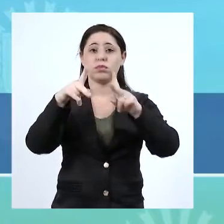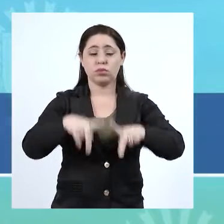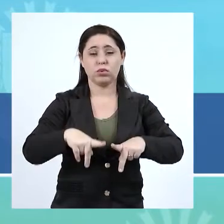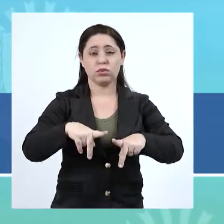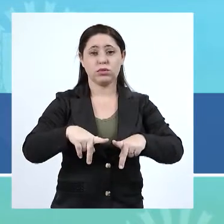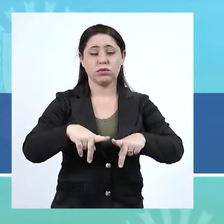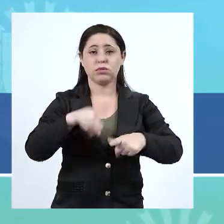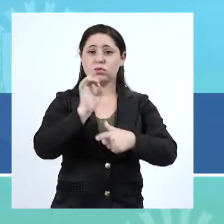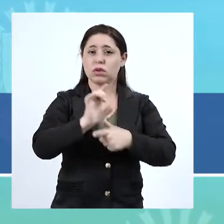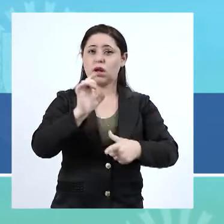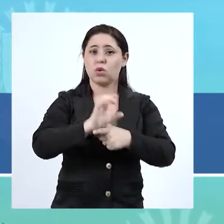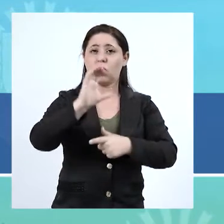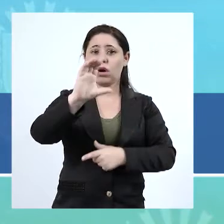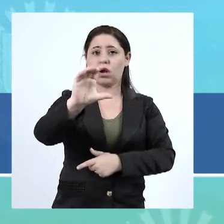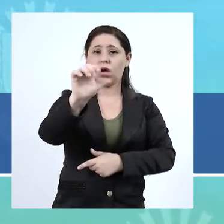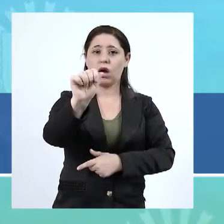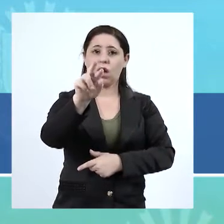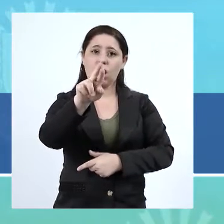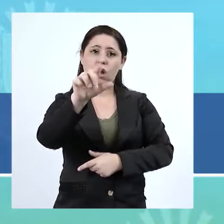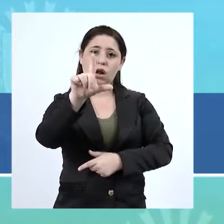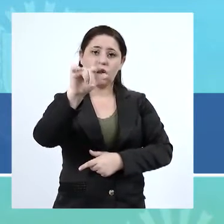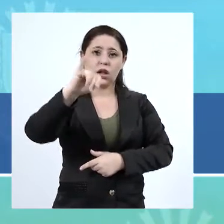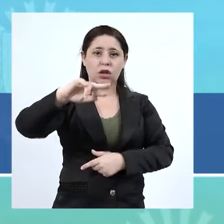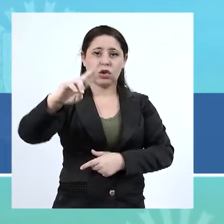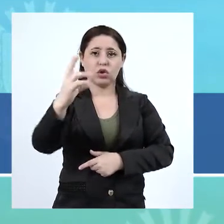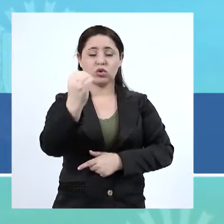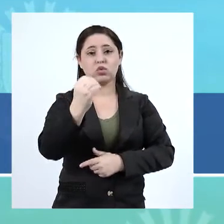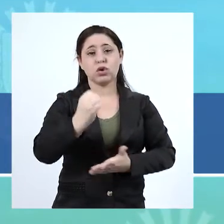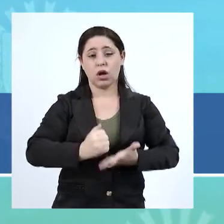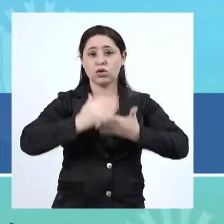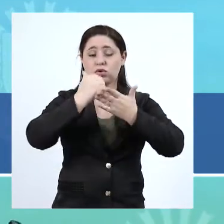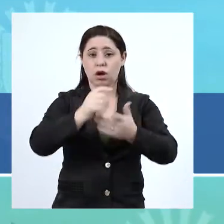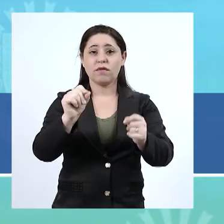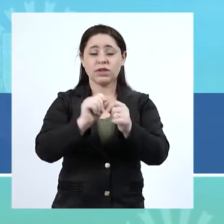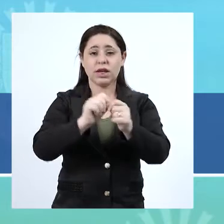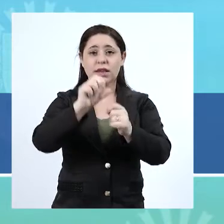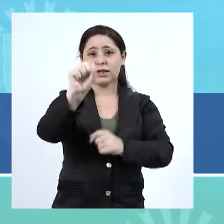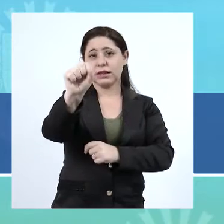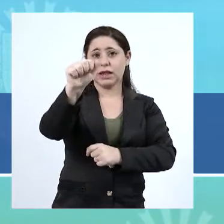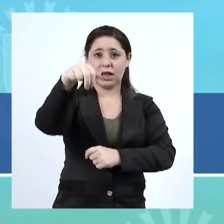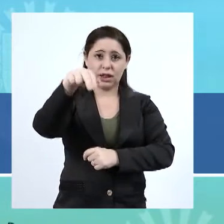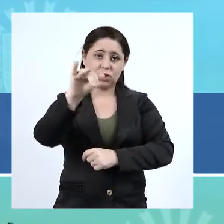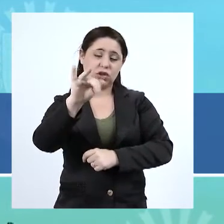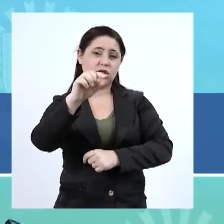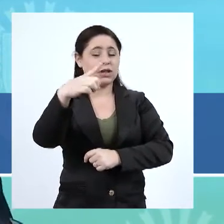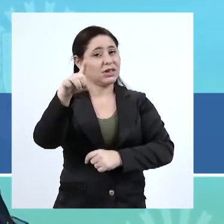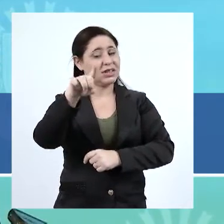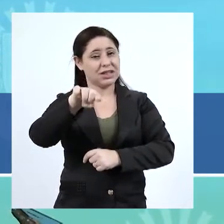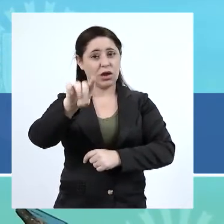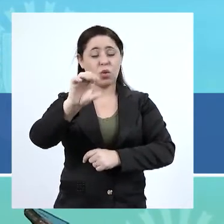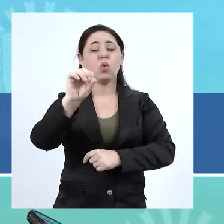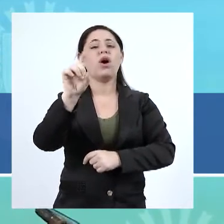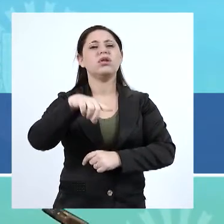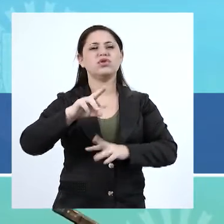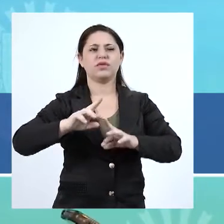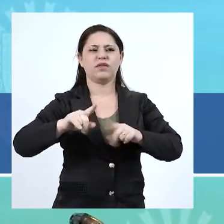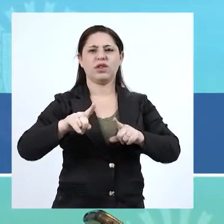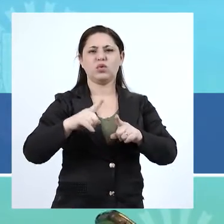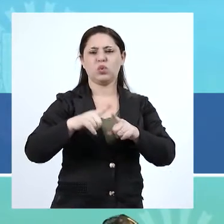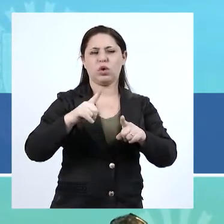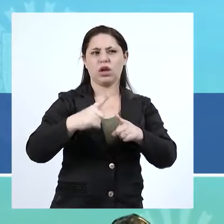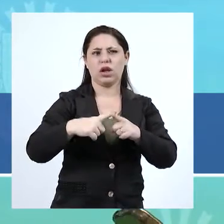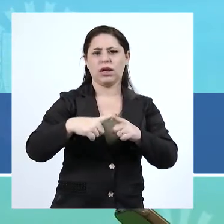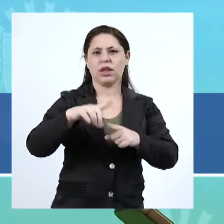do Estado, o Carlinhos, que nos possibilitaram fazer essa sanitização. A sanitização diferente,